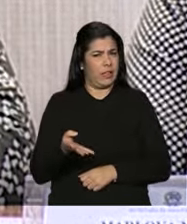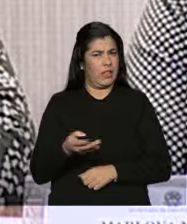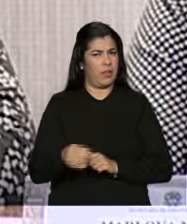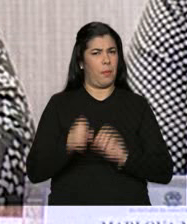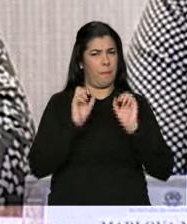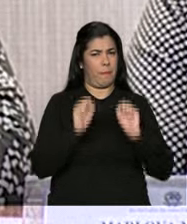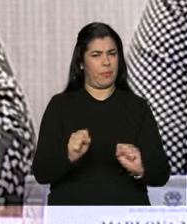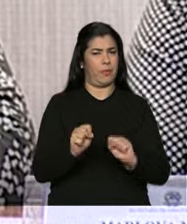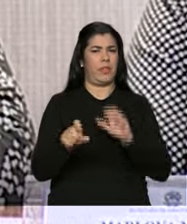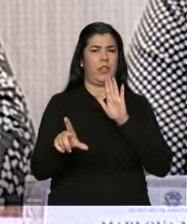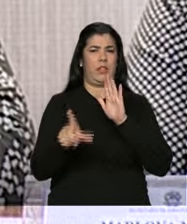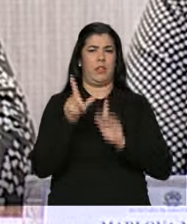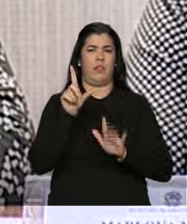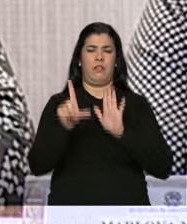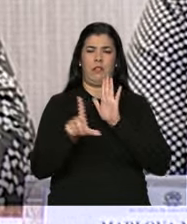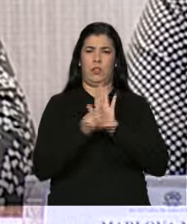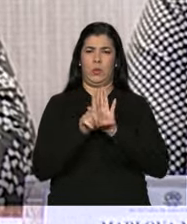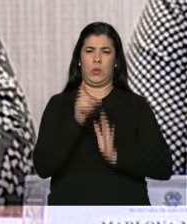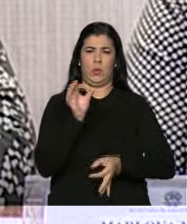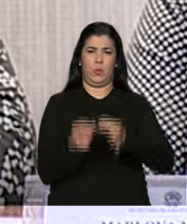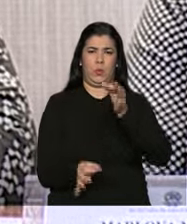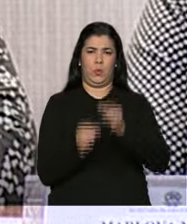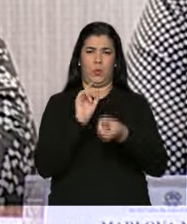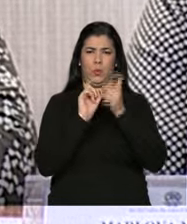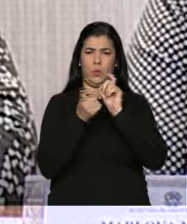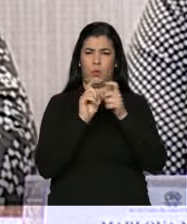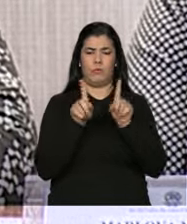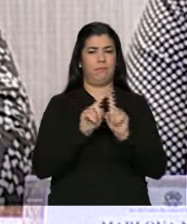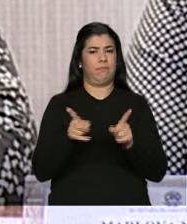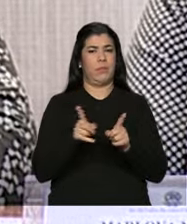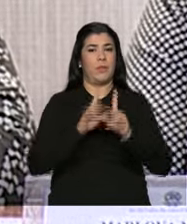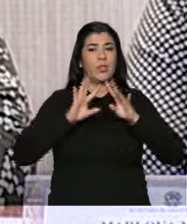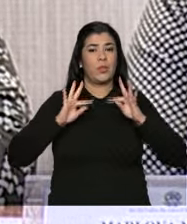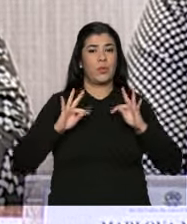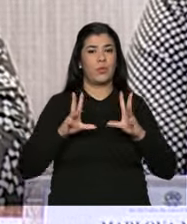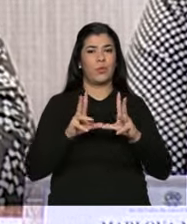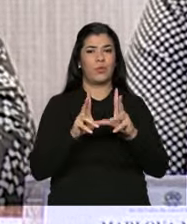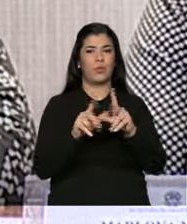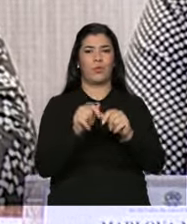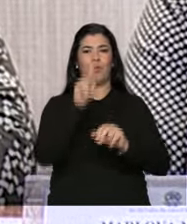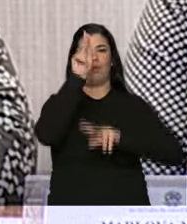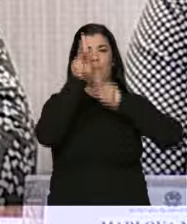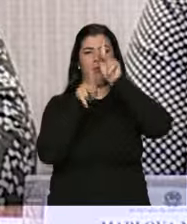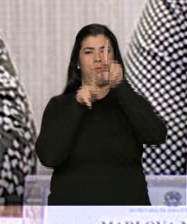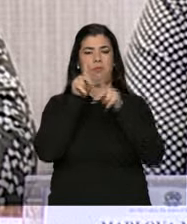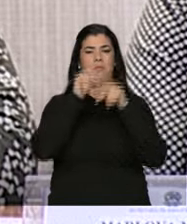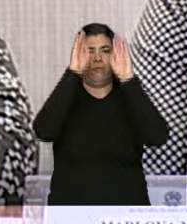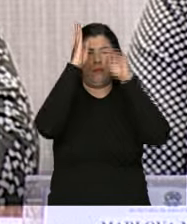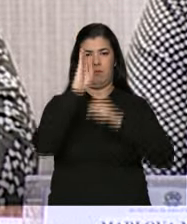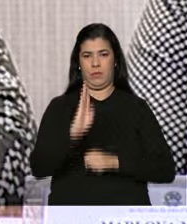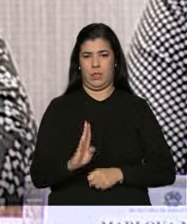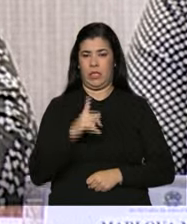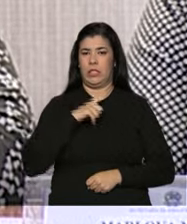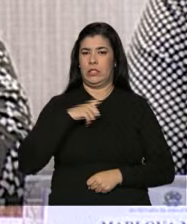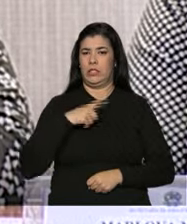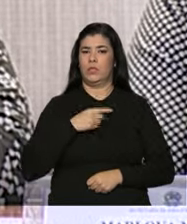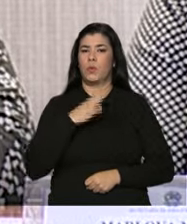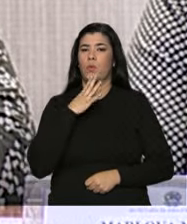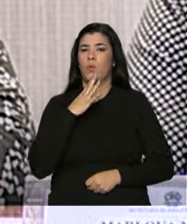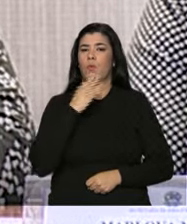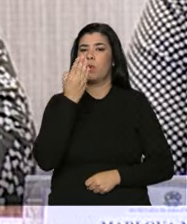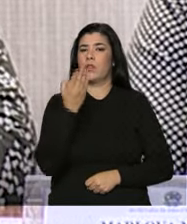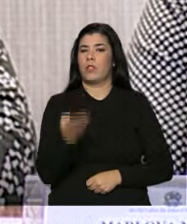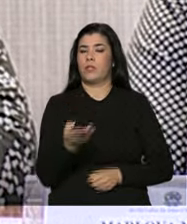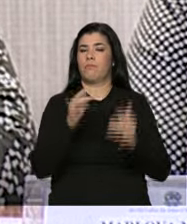legislativo, executivo e o judiciário, mas que também a popula população brasileira tenha acesso a